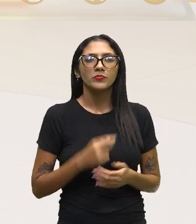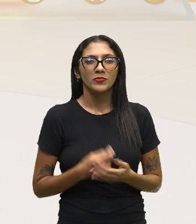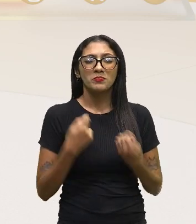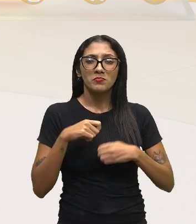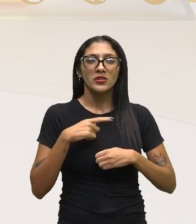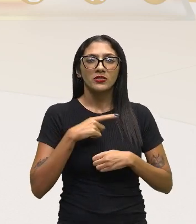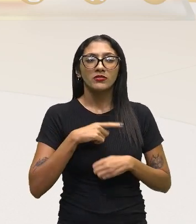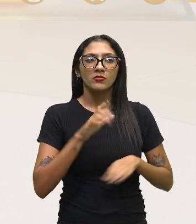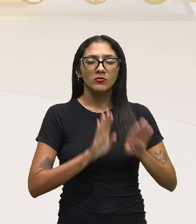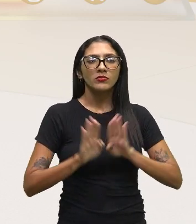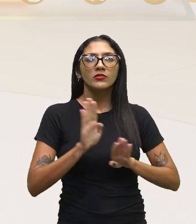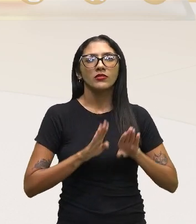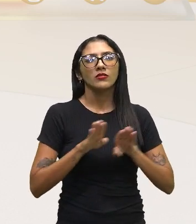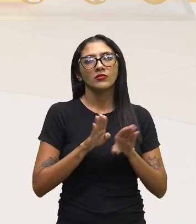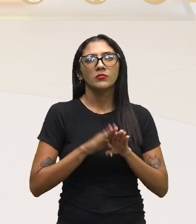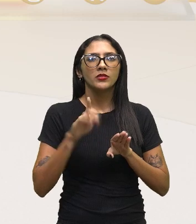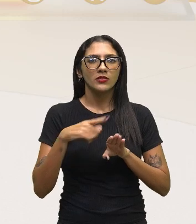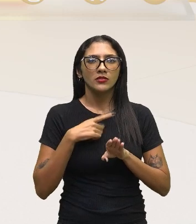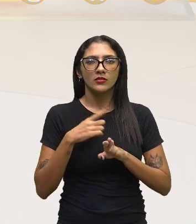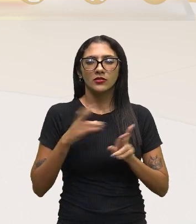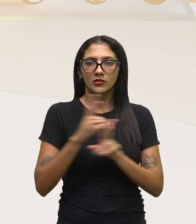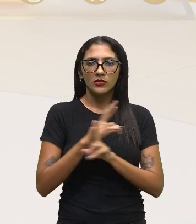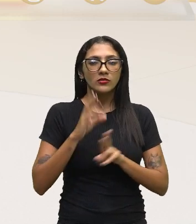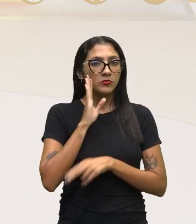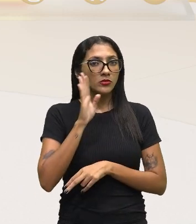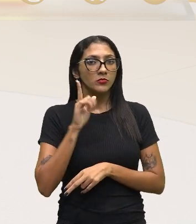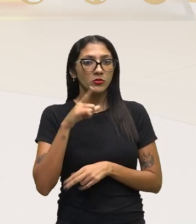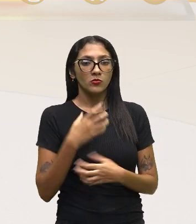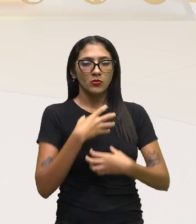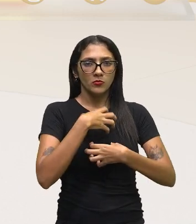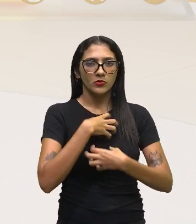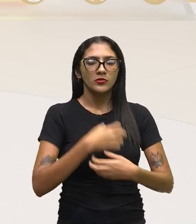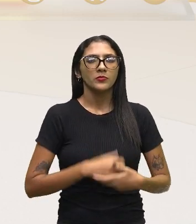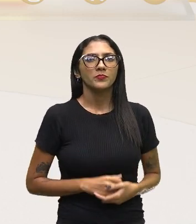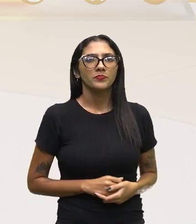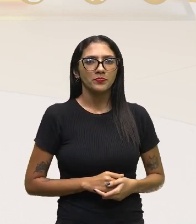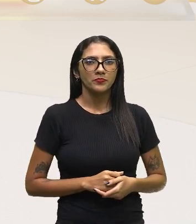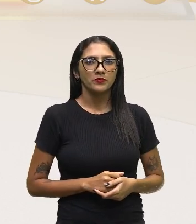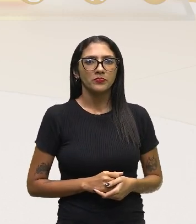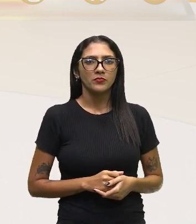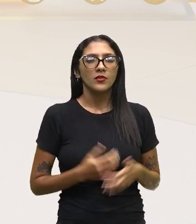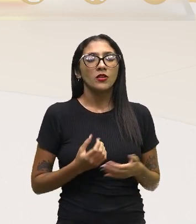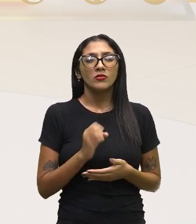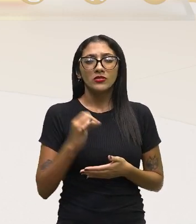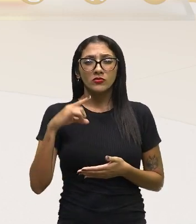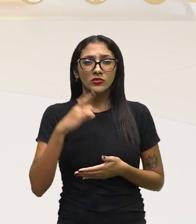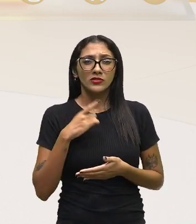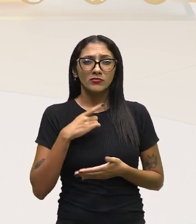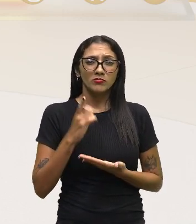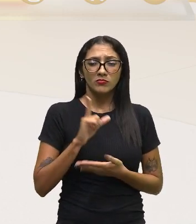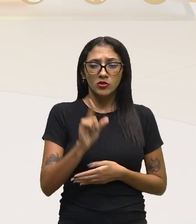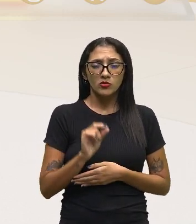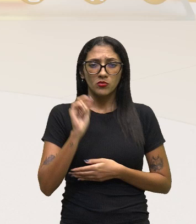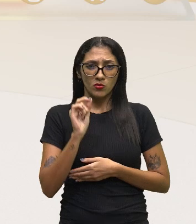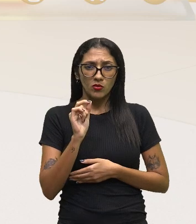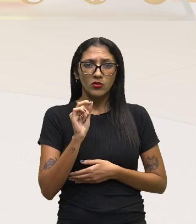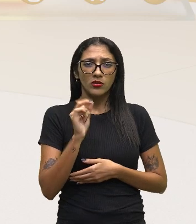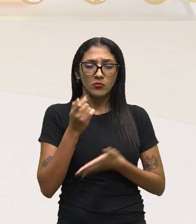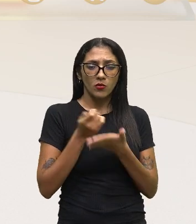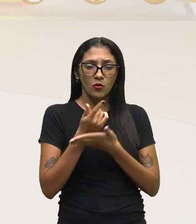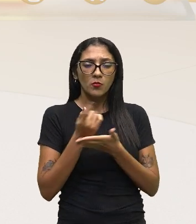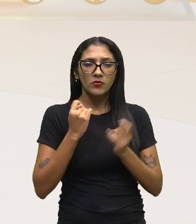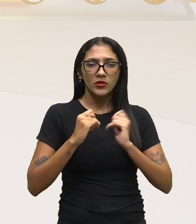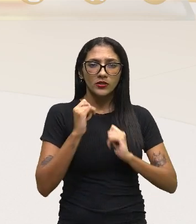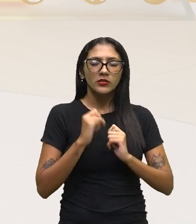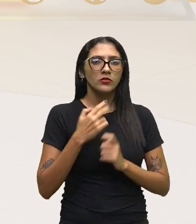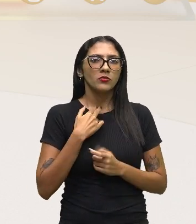muito cuidado, porque está ligado ali à emoção. Então, quando você for tomar uma decisão financeira, você não pode